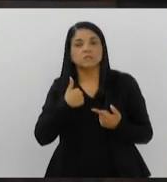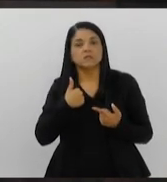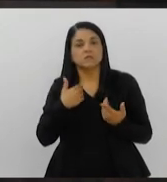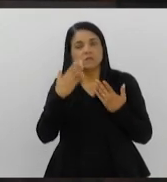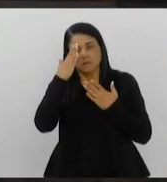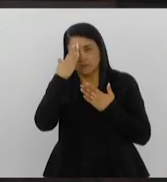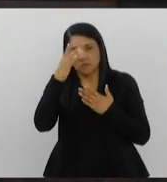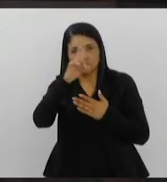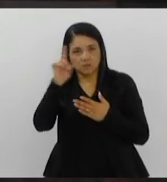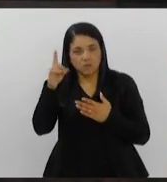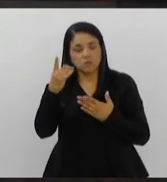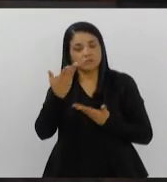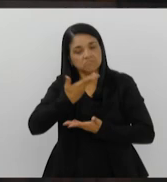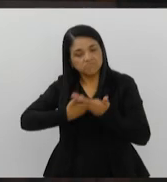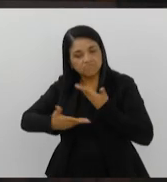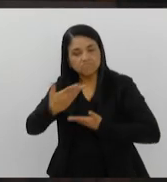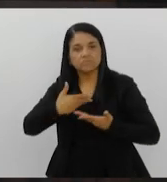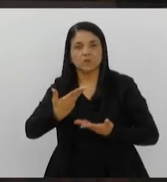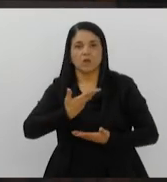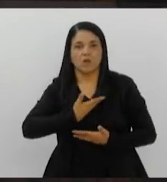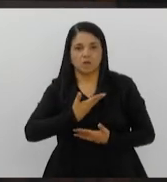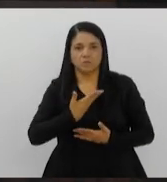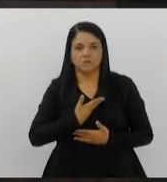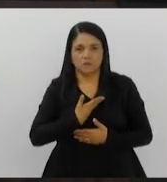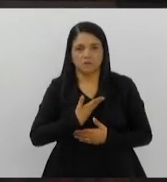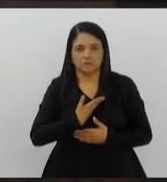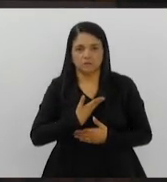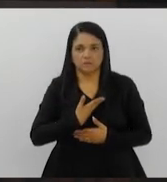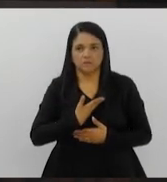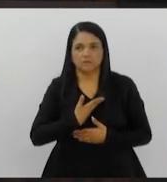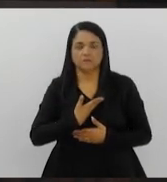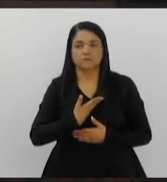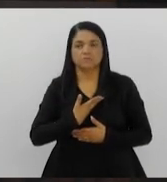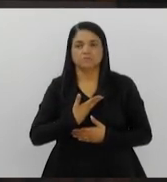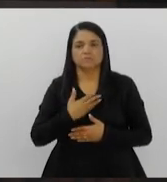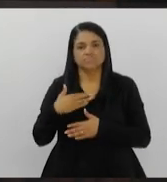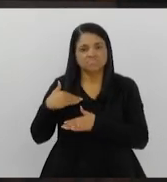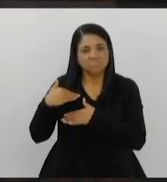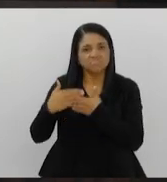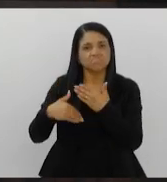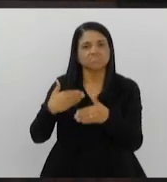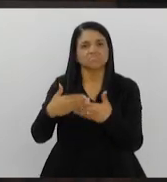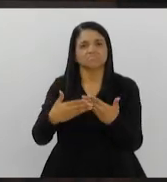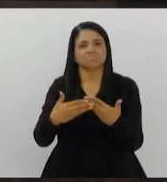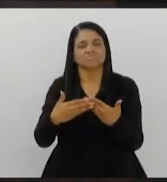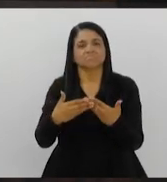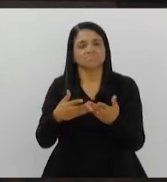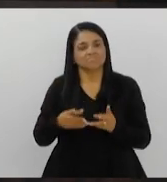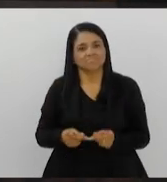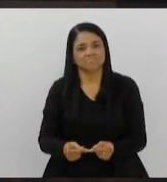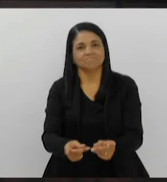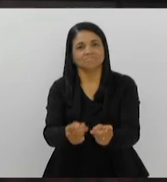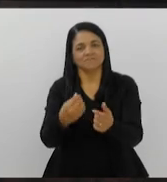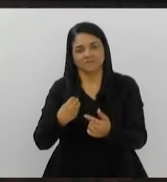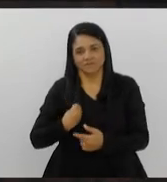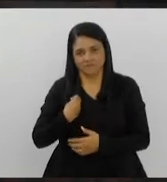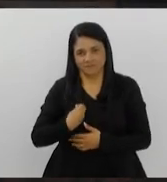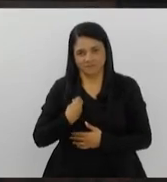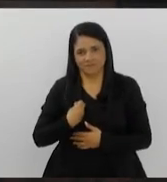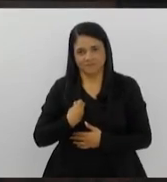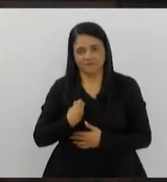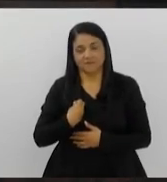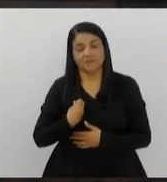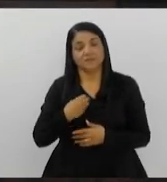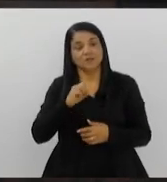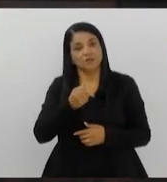estreitamos um laço de amizade que construímos e que vai se perpetuar pela vida toda então o